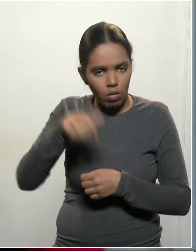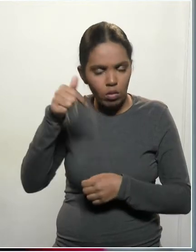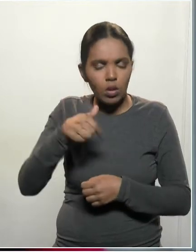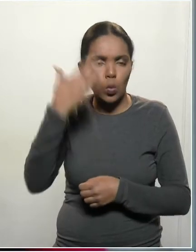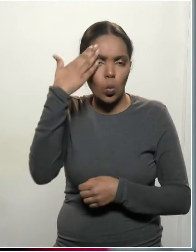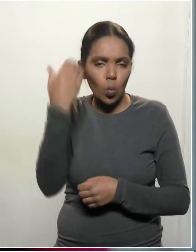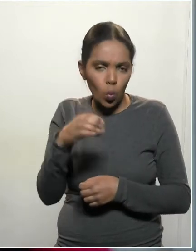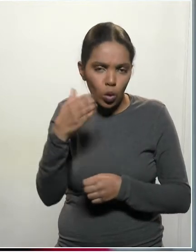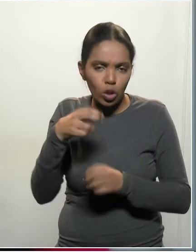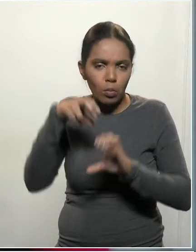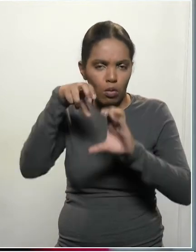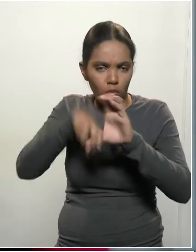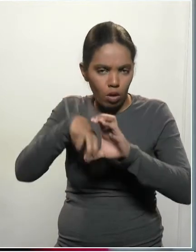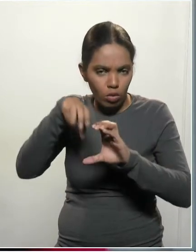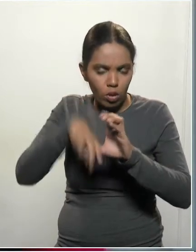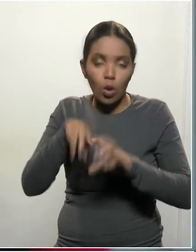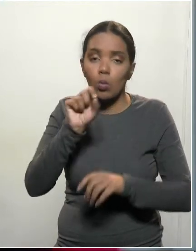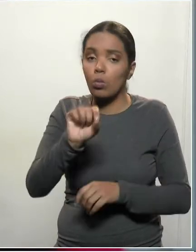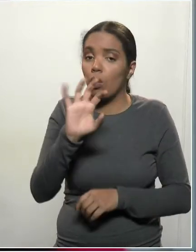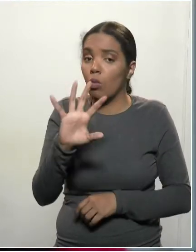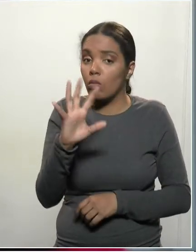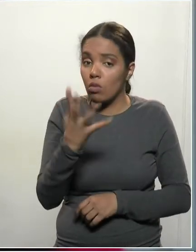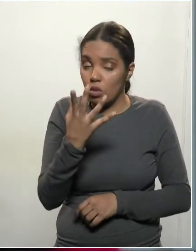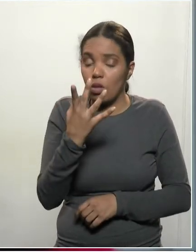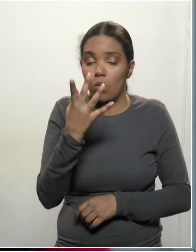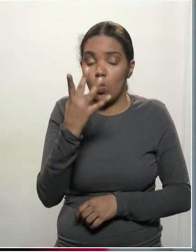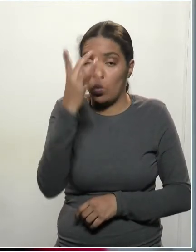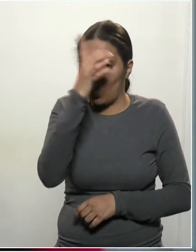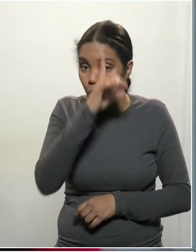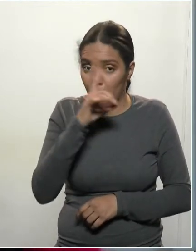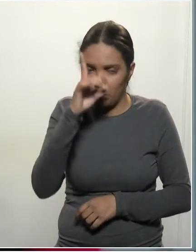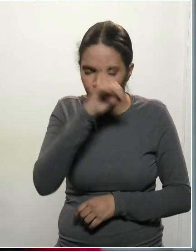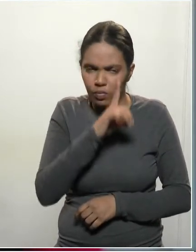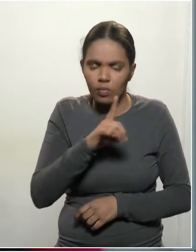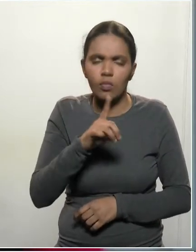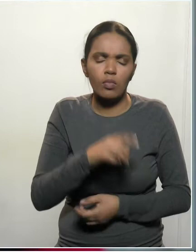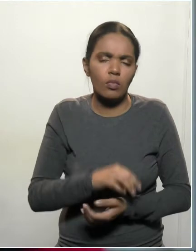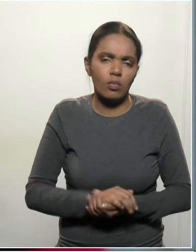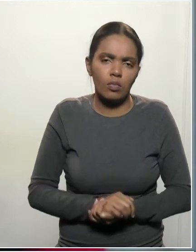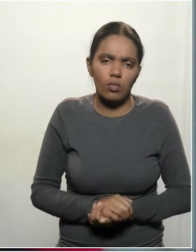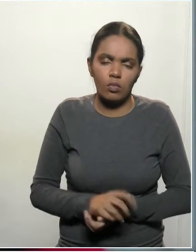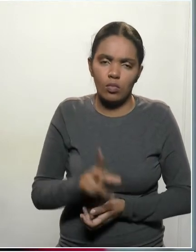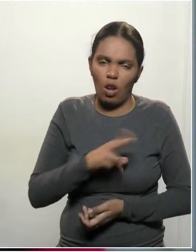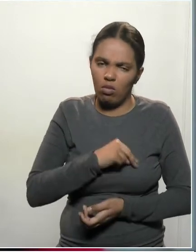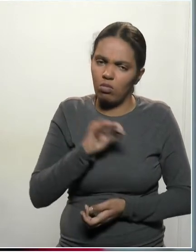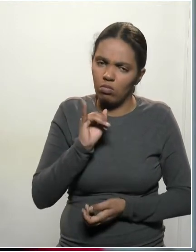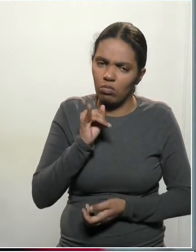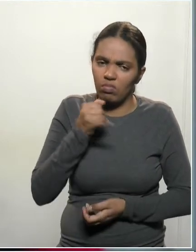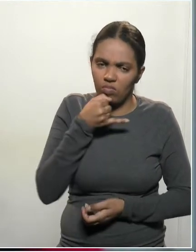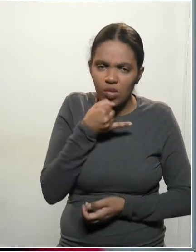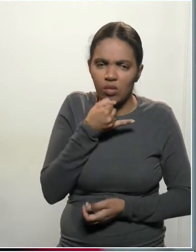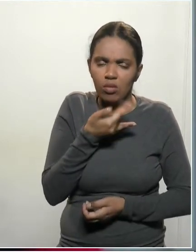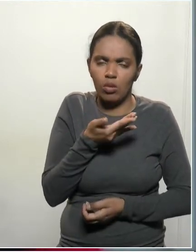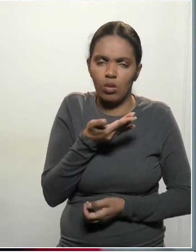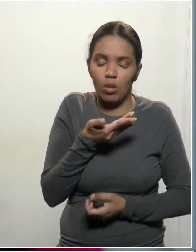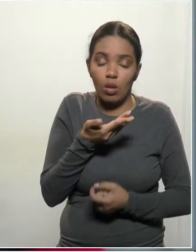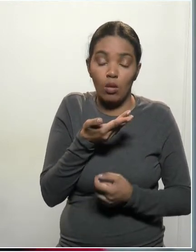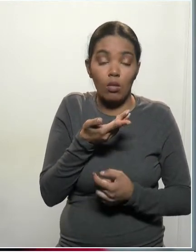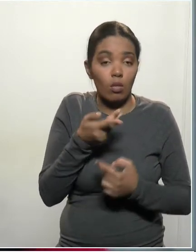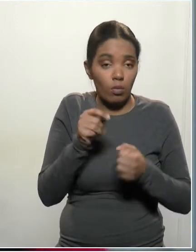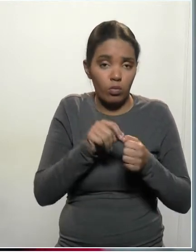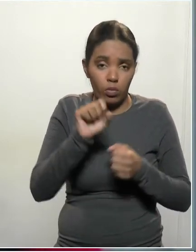O que aconteceu ali ontem, domingo, aliás, foi algo realmente muito triste,